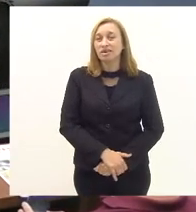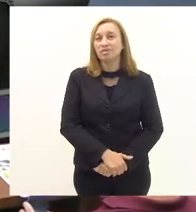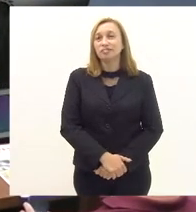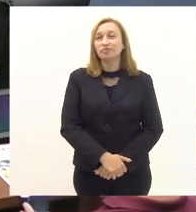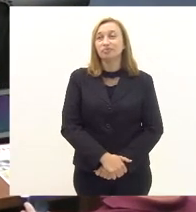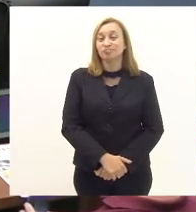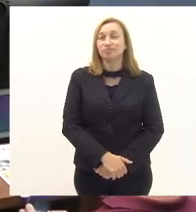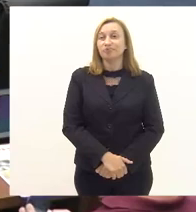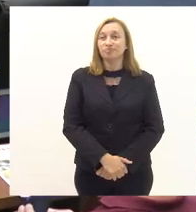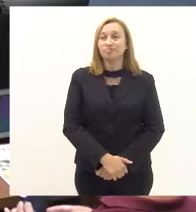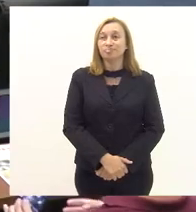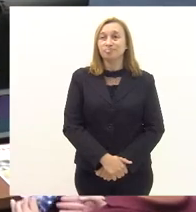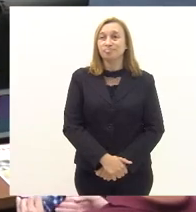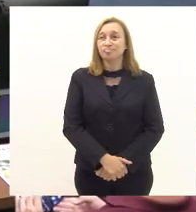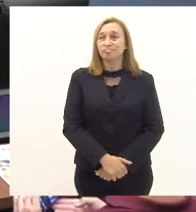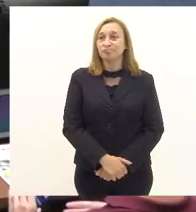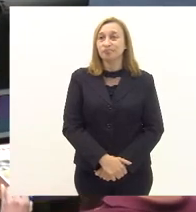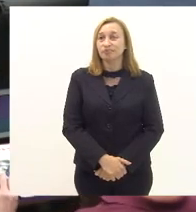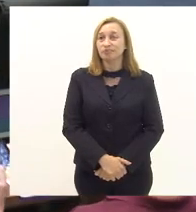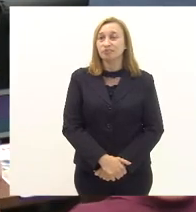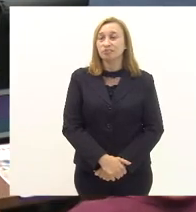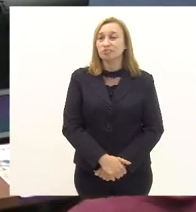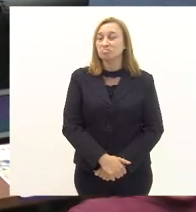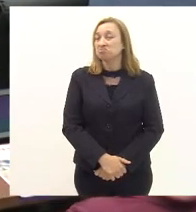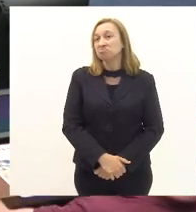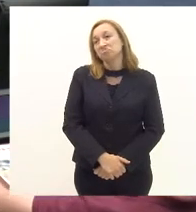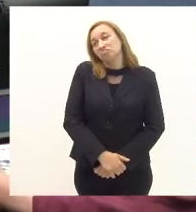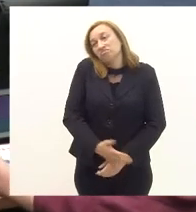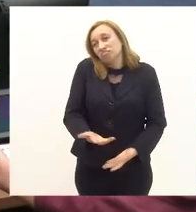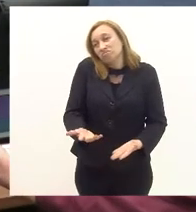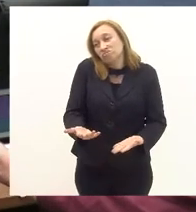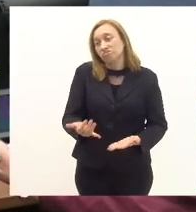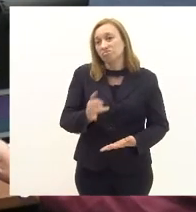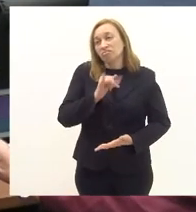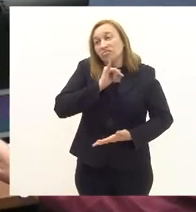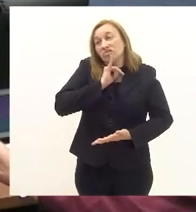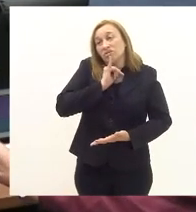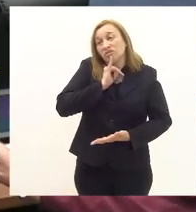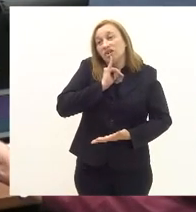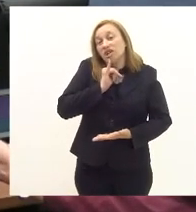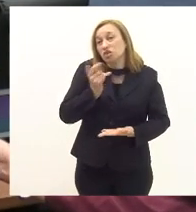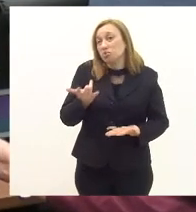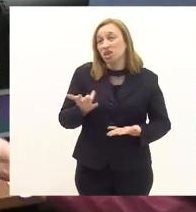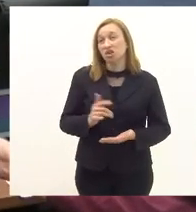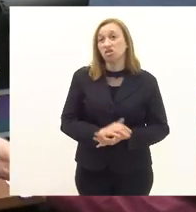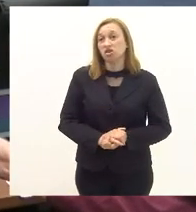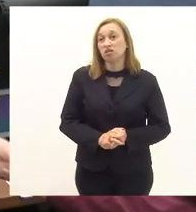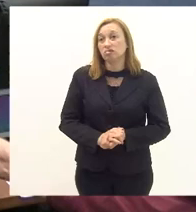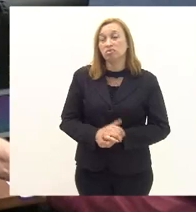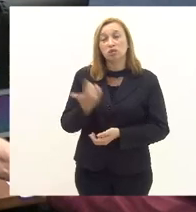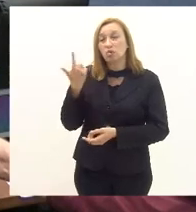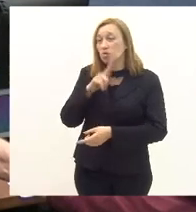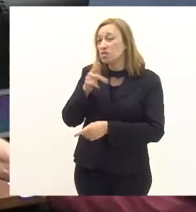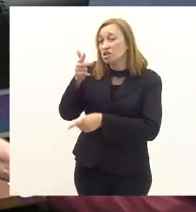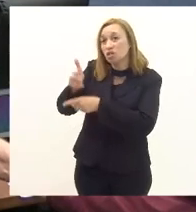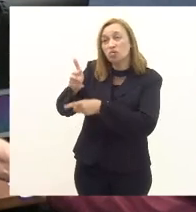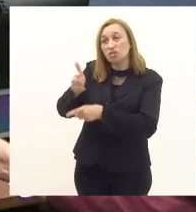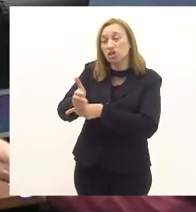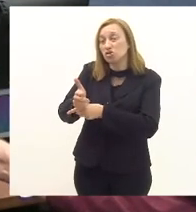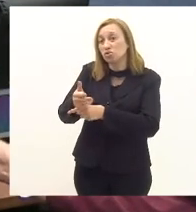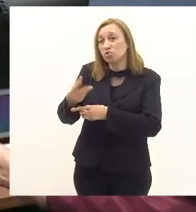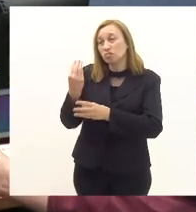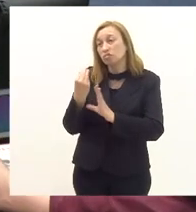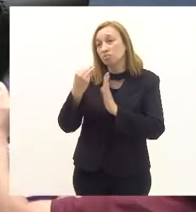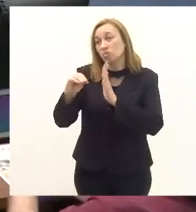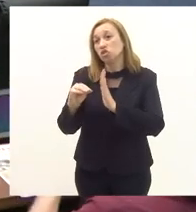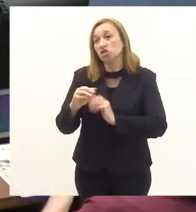Bom, não ocorreu como a gente gostaria. Vamos dar 2 minutos, se não entrar, a gente vai concluir